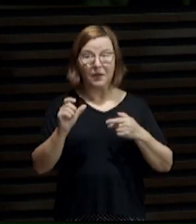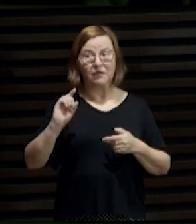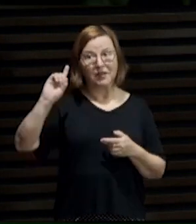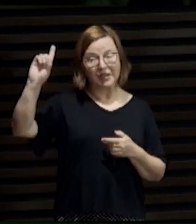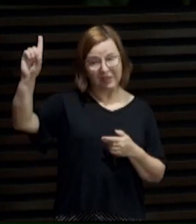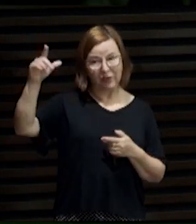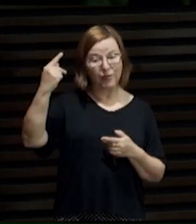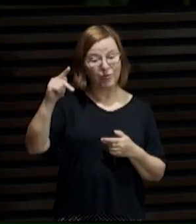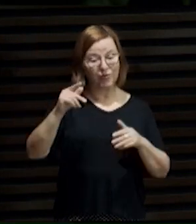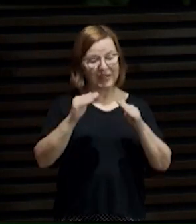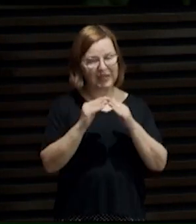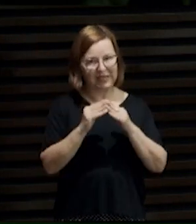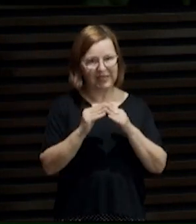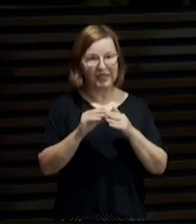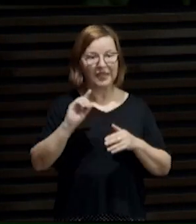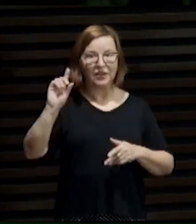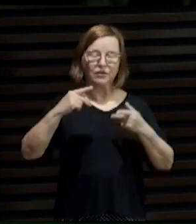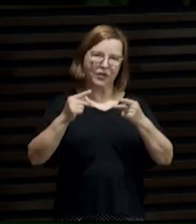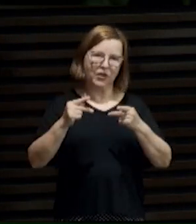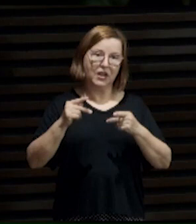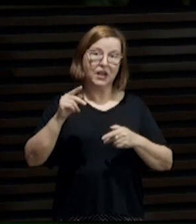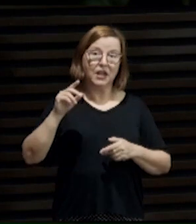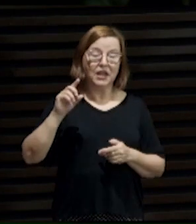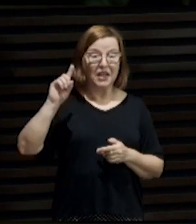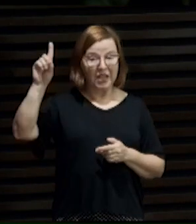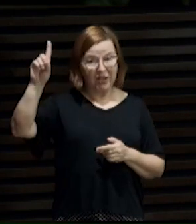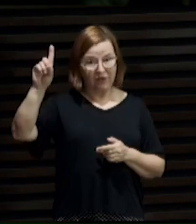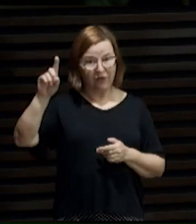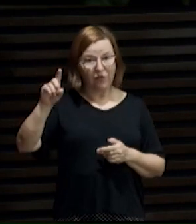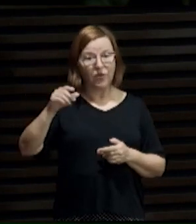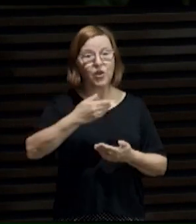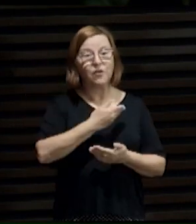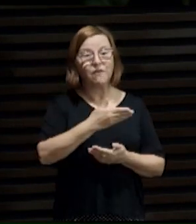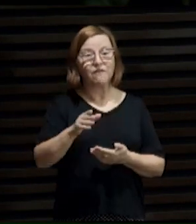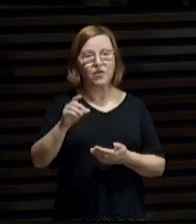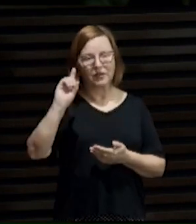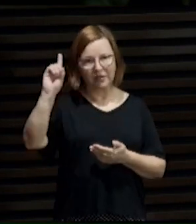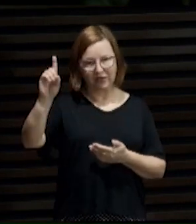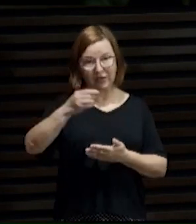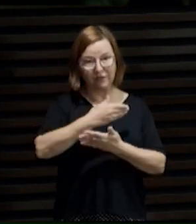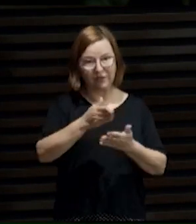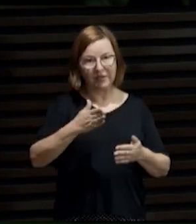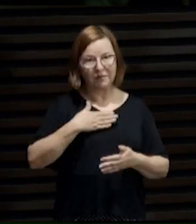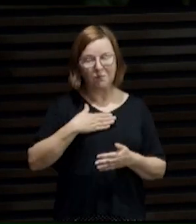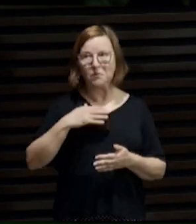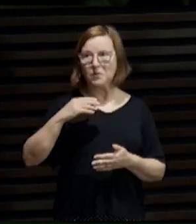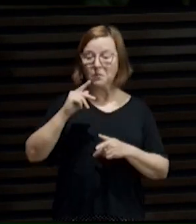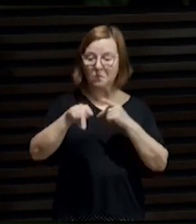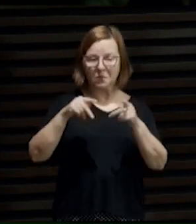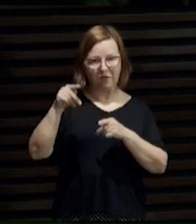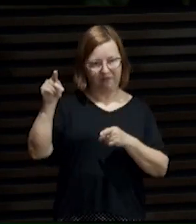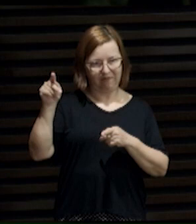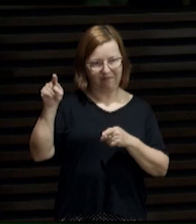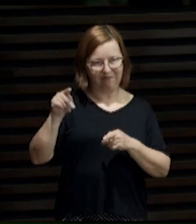Deus diz, eu serei o vosso Deus e vocês serão o meu povo. Ou seja, há um aspecto relacional, o teu Deus e vocês serão o